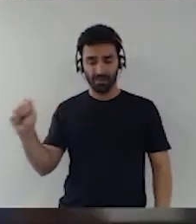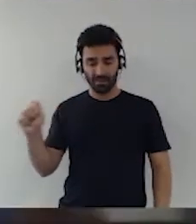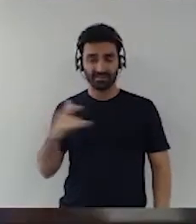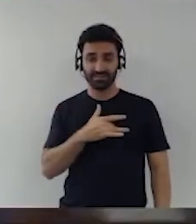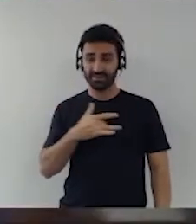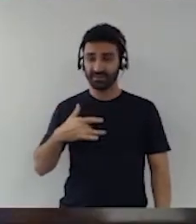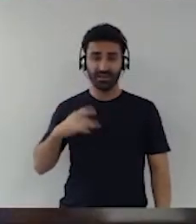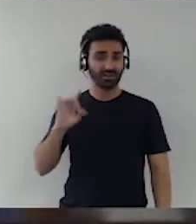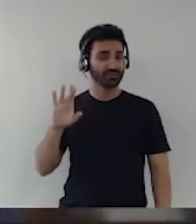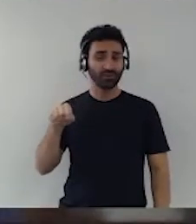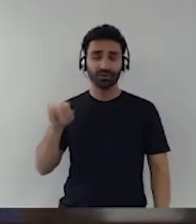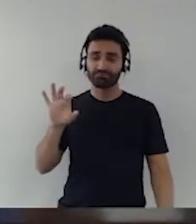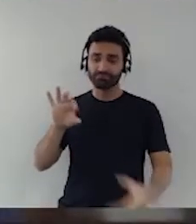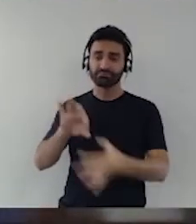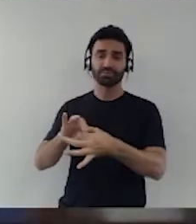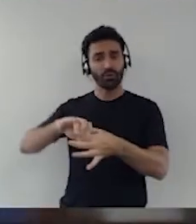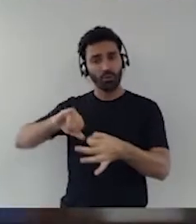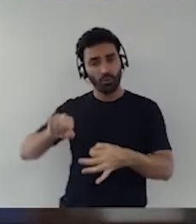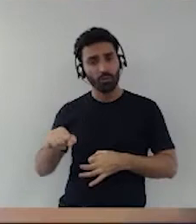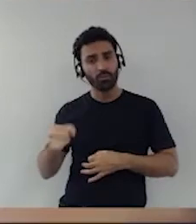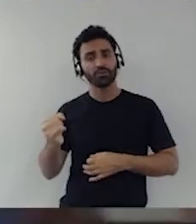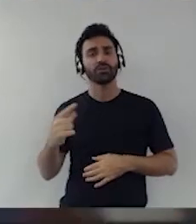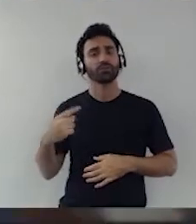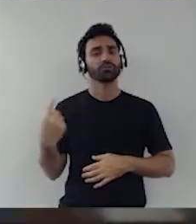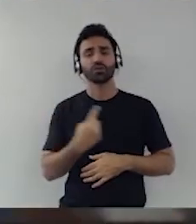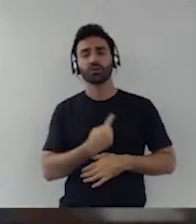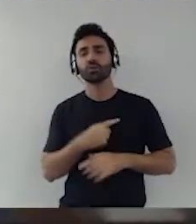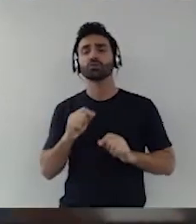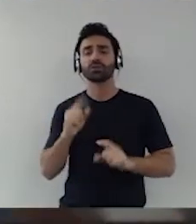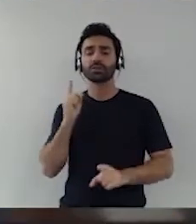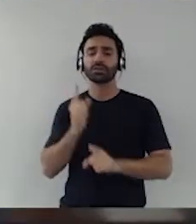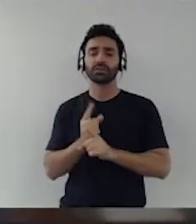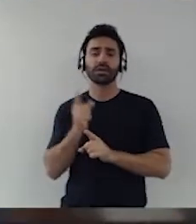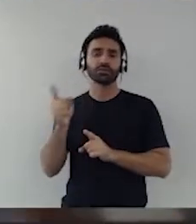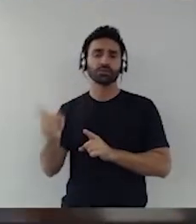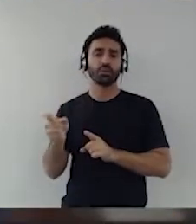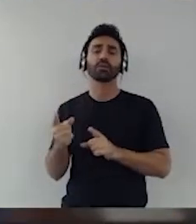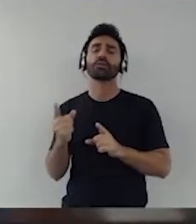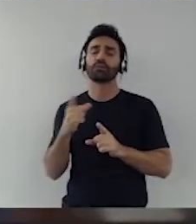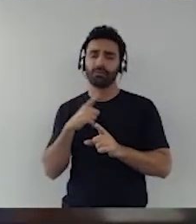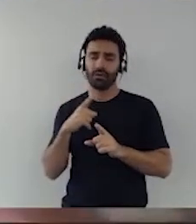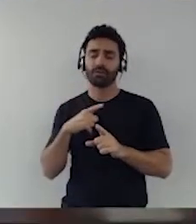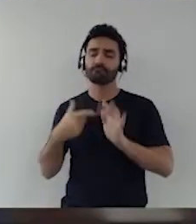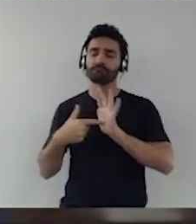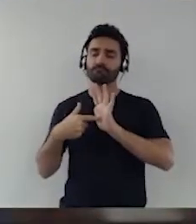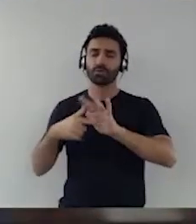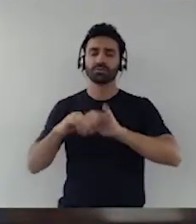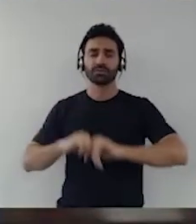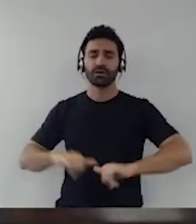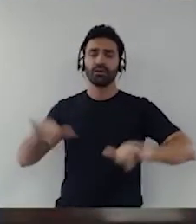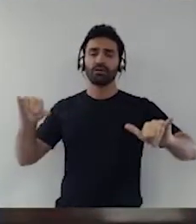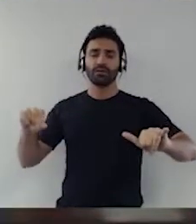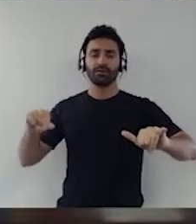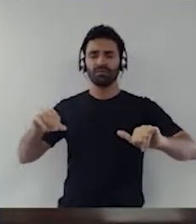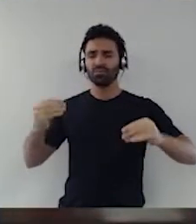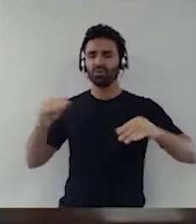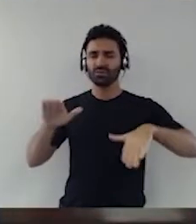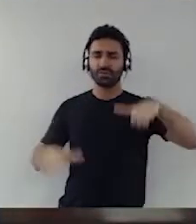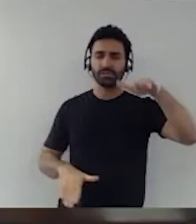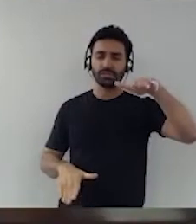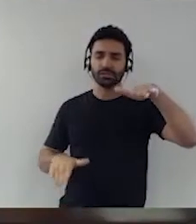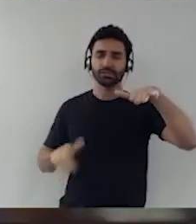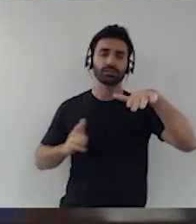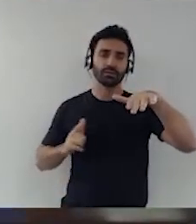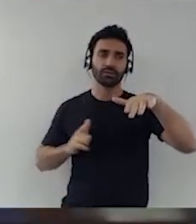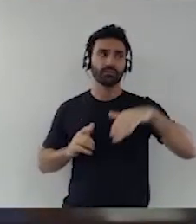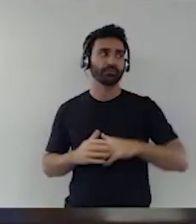aspas, oportunidade para nós descortinarmos estas desigualdades que estão estruturadas na nossa realidade.